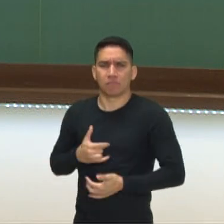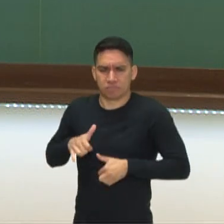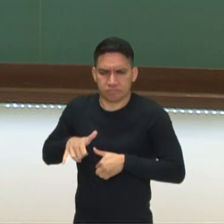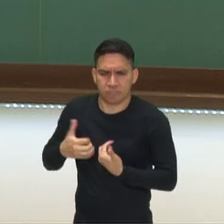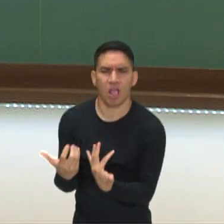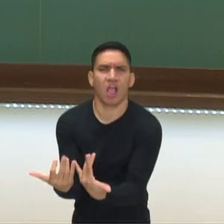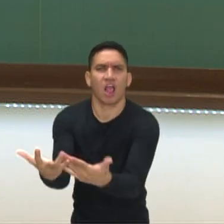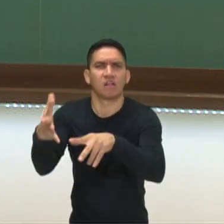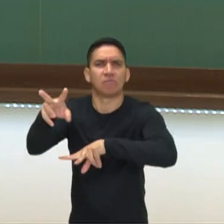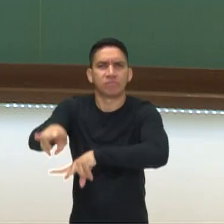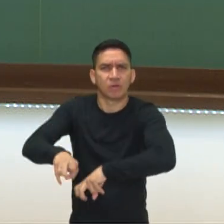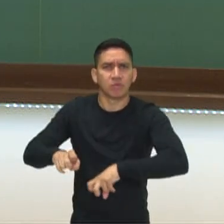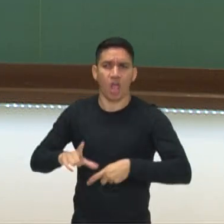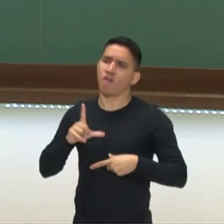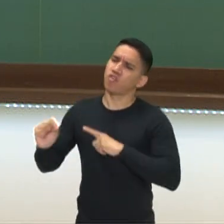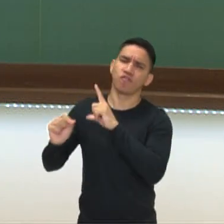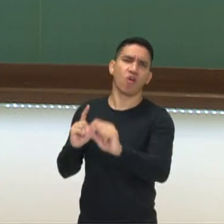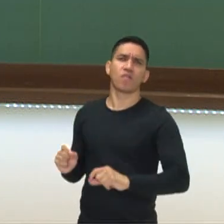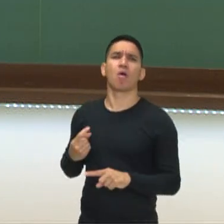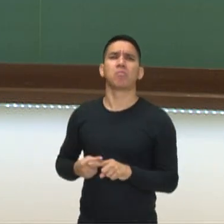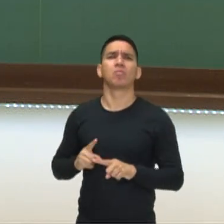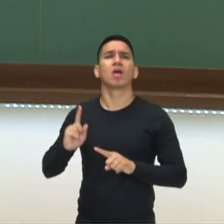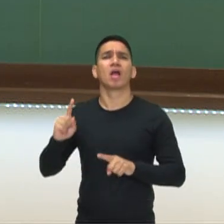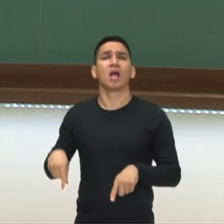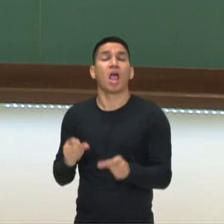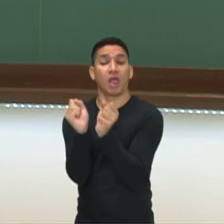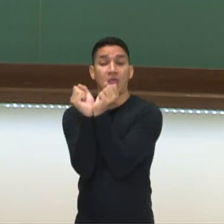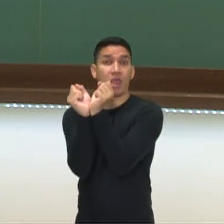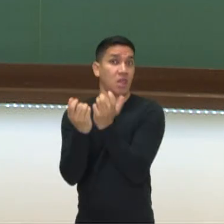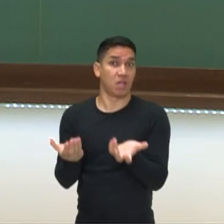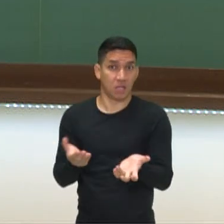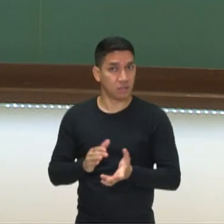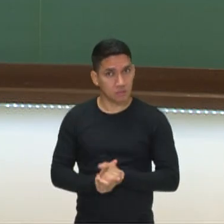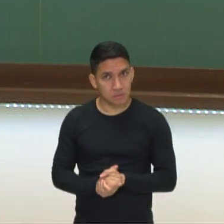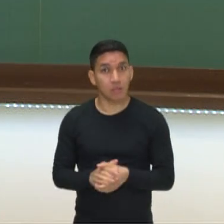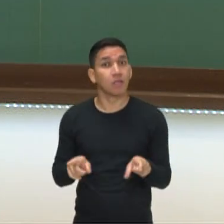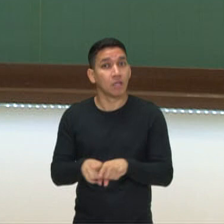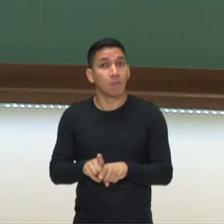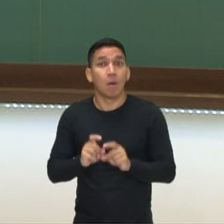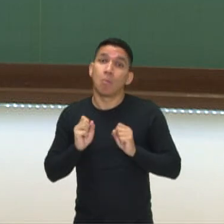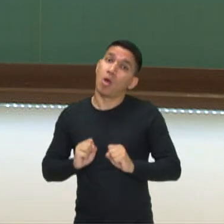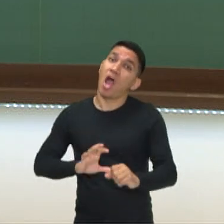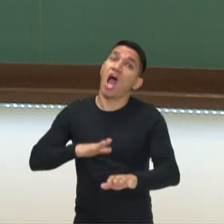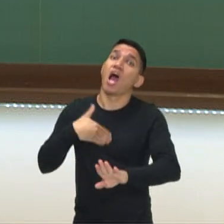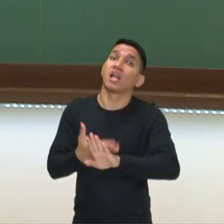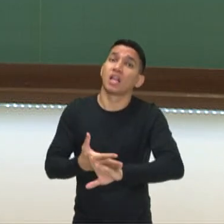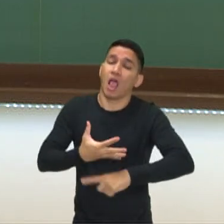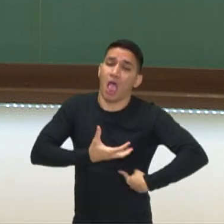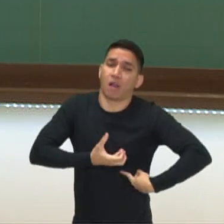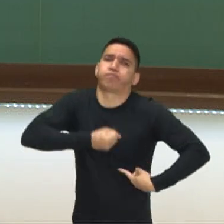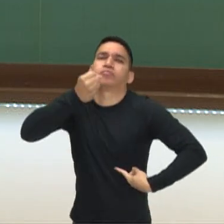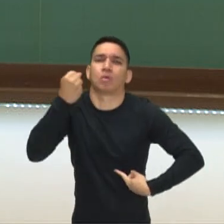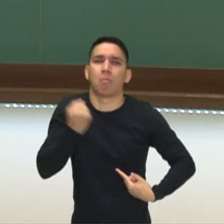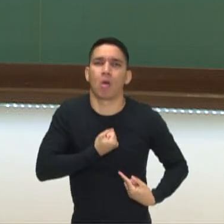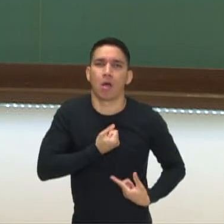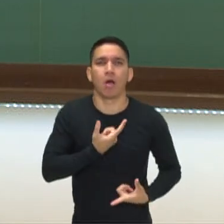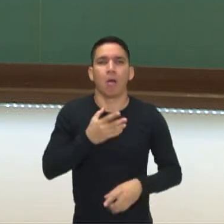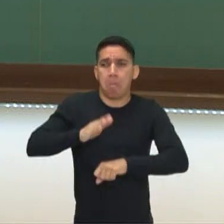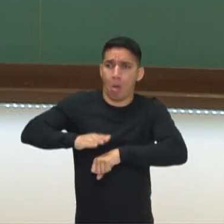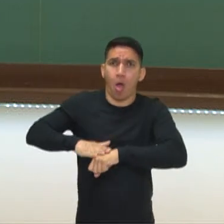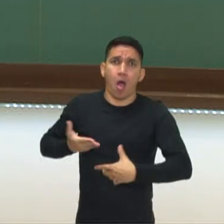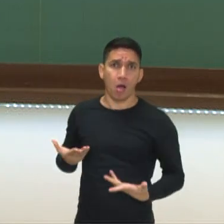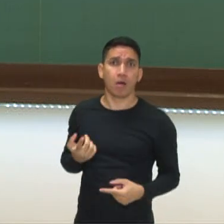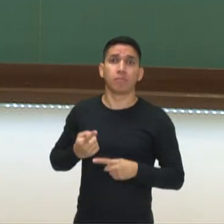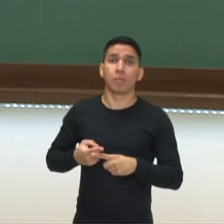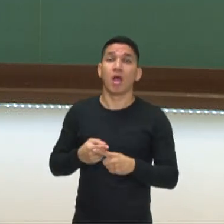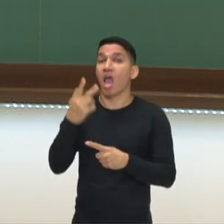eles fugiam do trabalho porque era um trabalho que era escravizado, eles podiam até chegar ao suicídio para evitar, né, esse processo